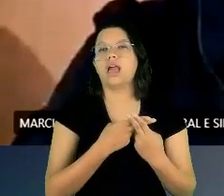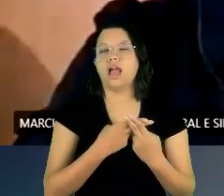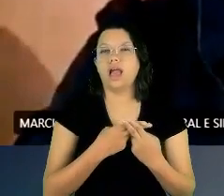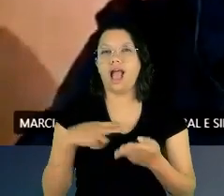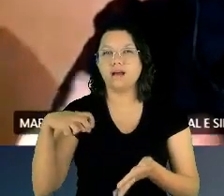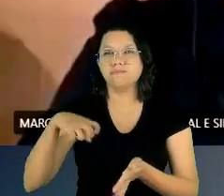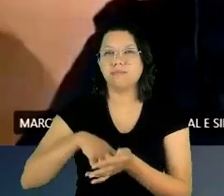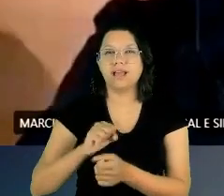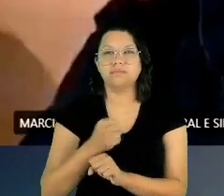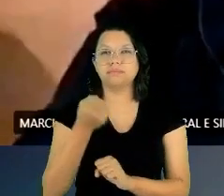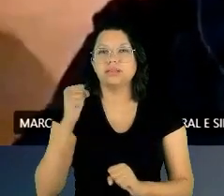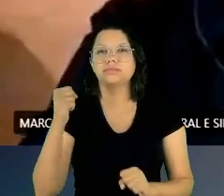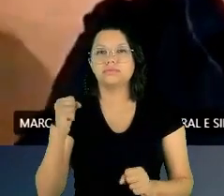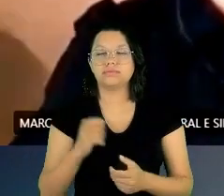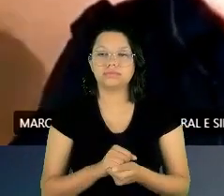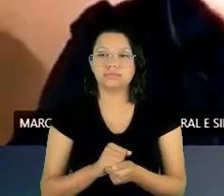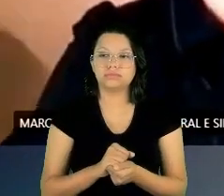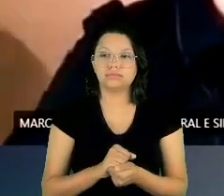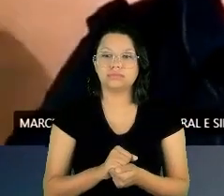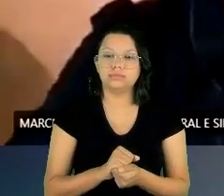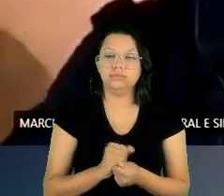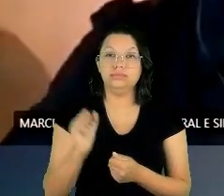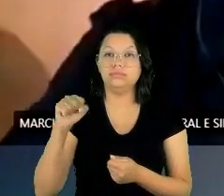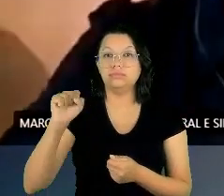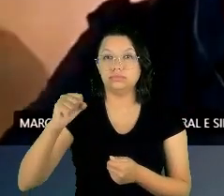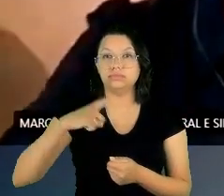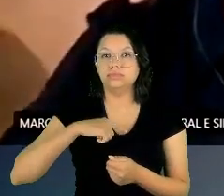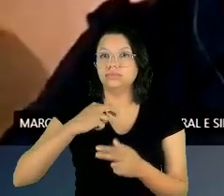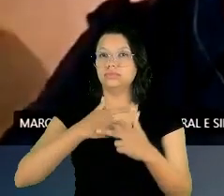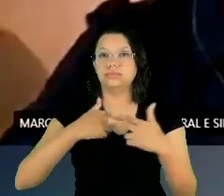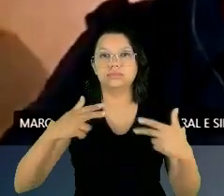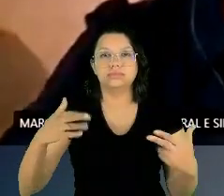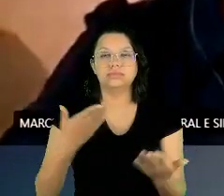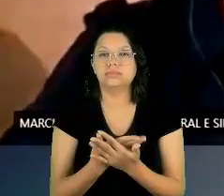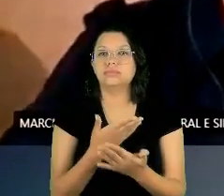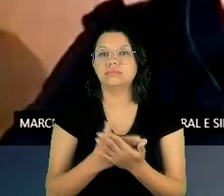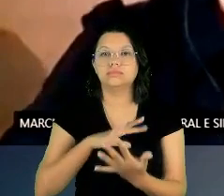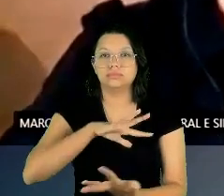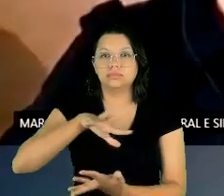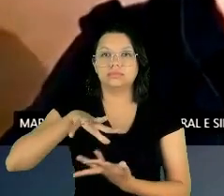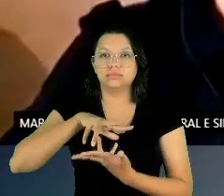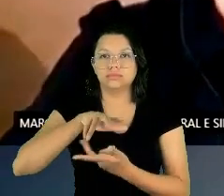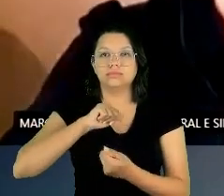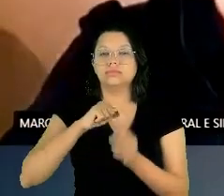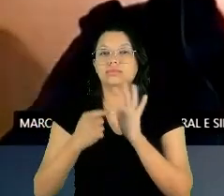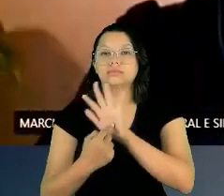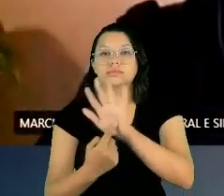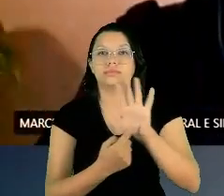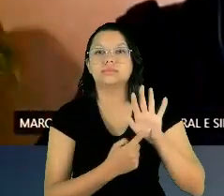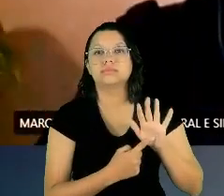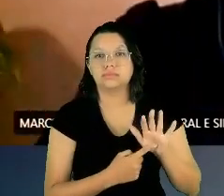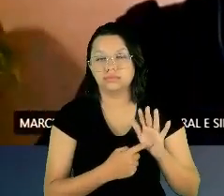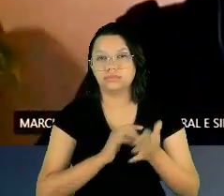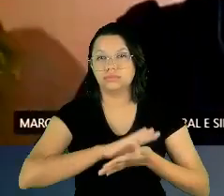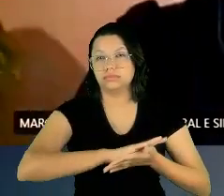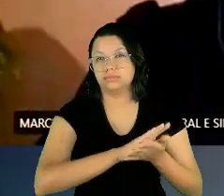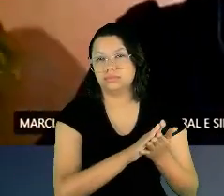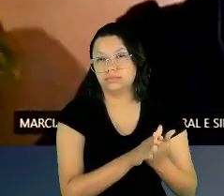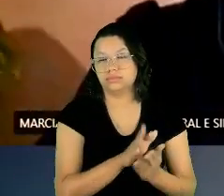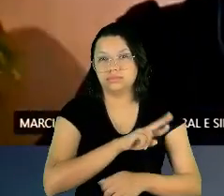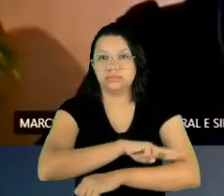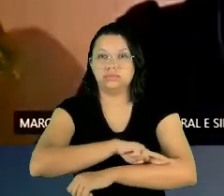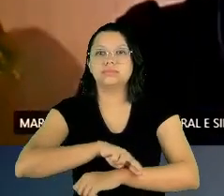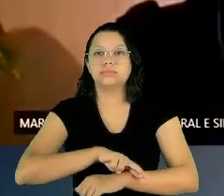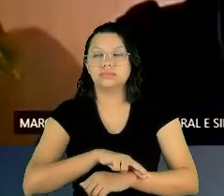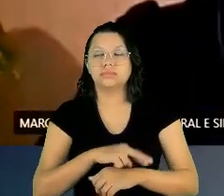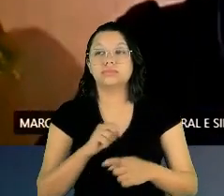penas são maiores, substantivamente maiores? Sim, tem vários estudos no mundo todo mostrando esse viés, né,